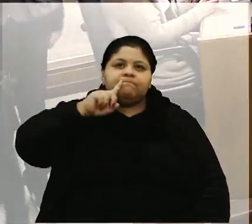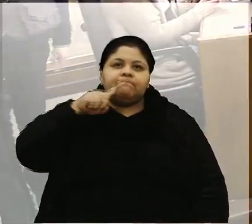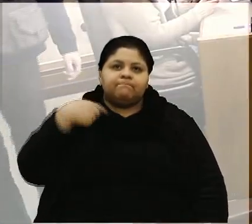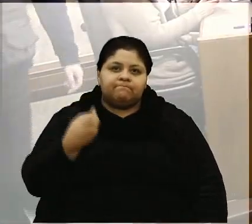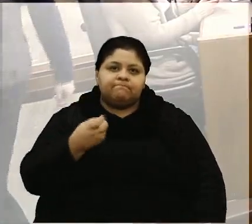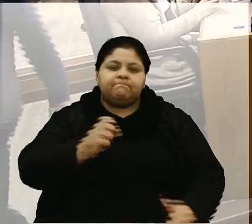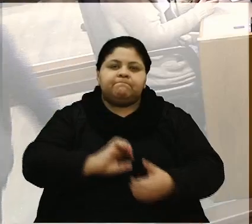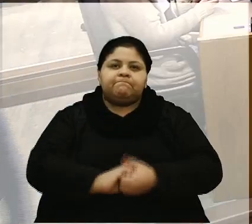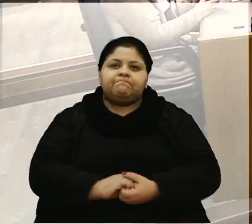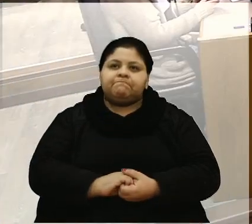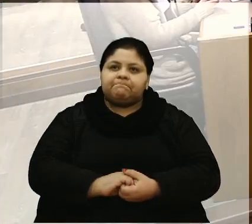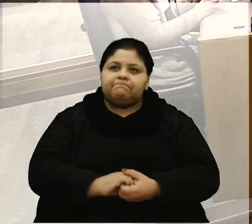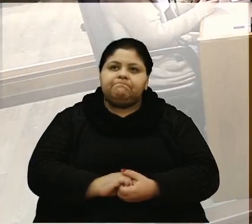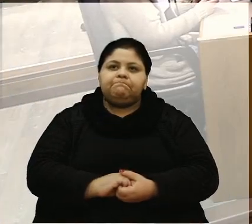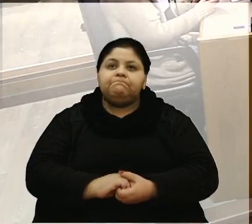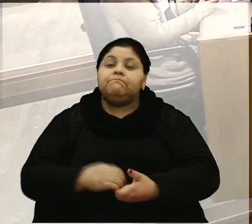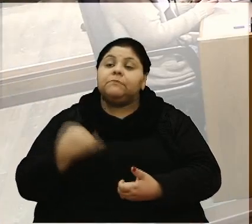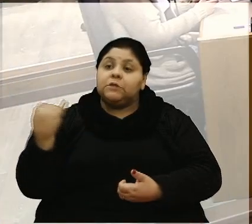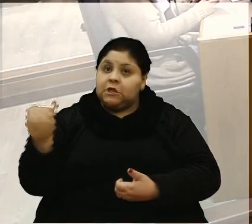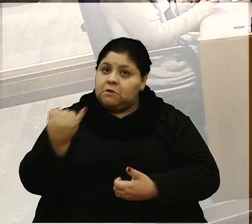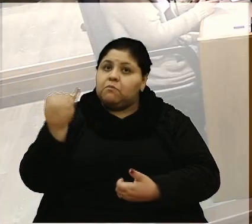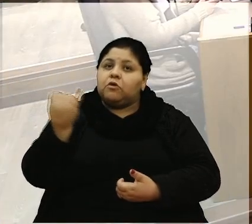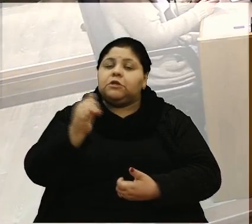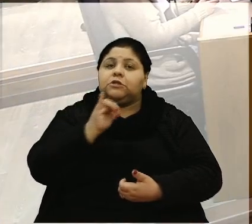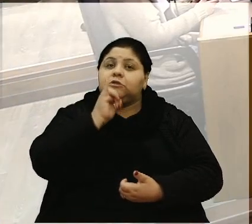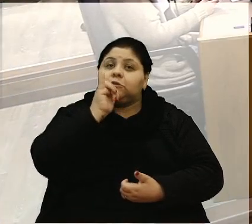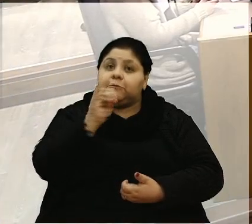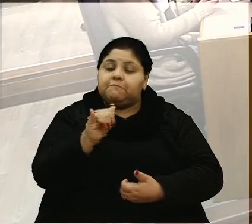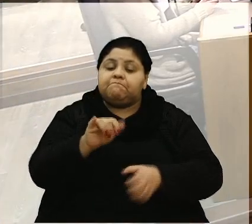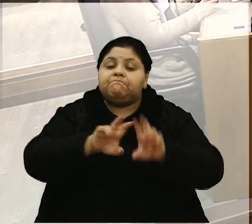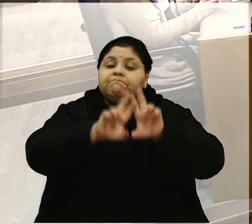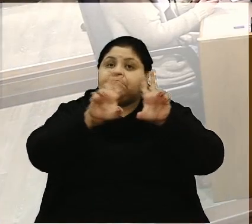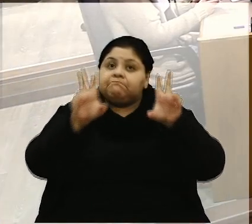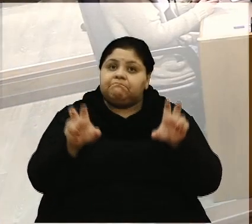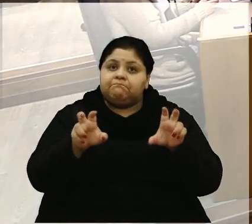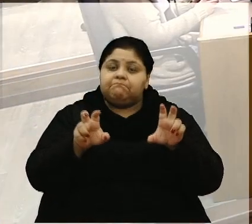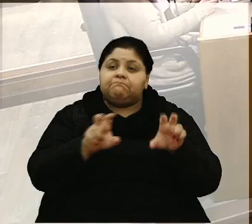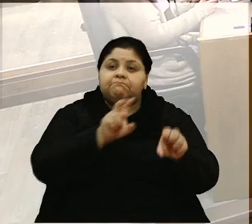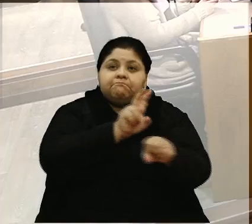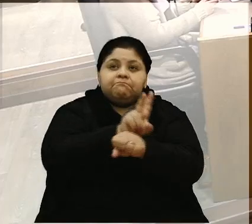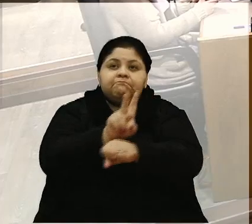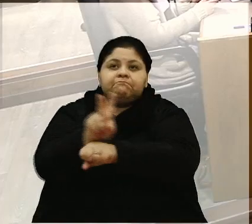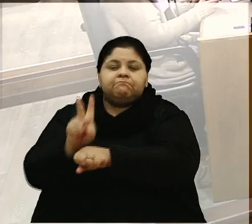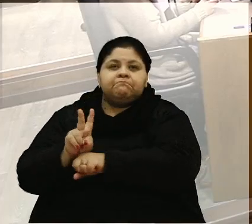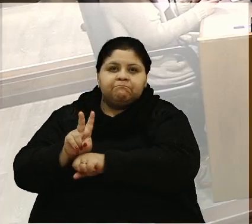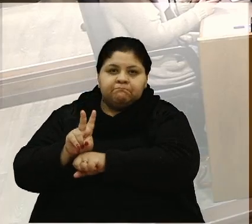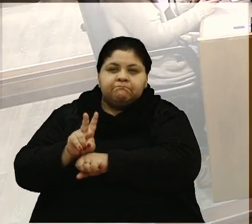Felipe, oportuna a sua colocação, tema da zeladoria